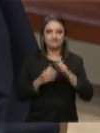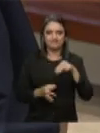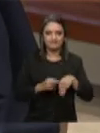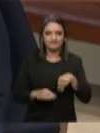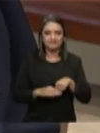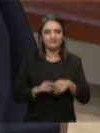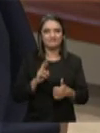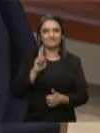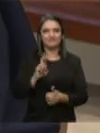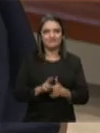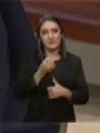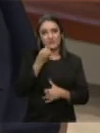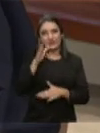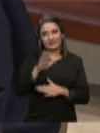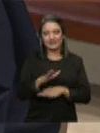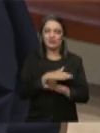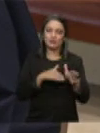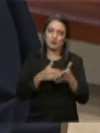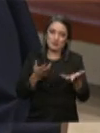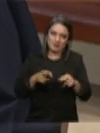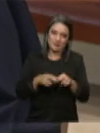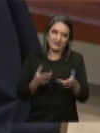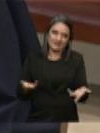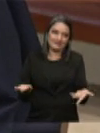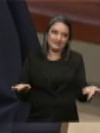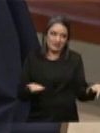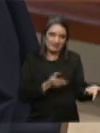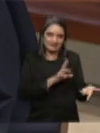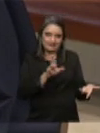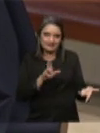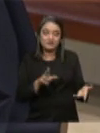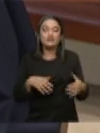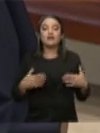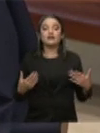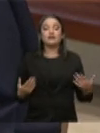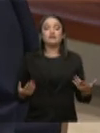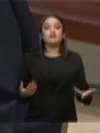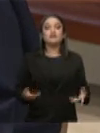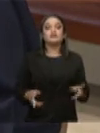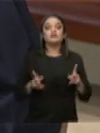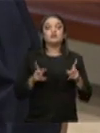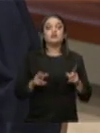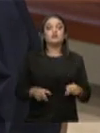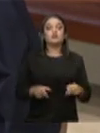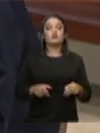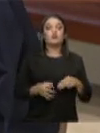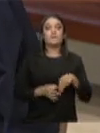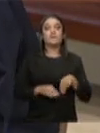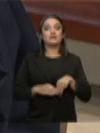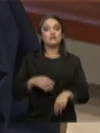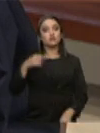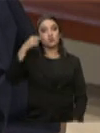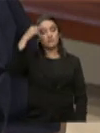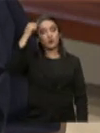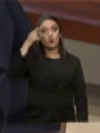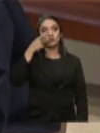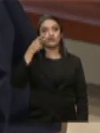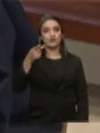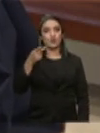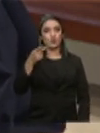É a primeira vez que eu falo, por isso os cumprimentos. Como bem disse o eminente ministro Luiz Alberto Barroso, a tese